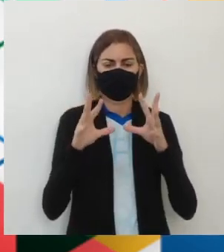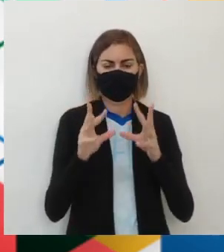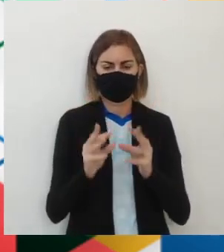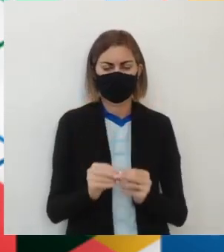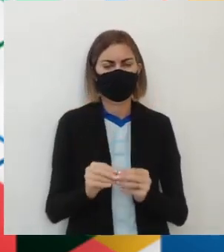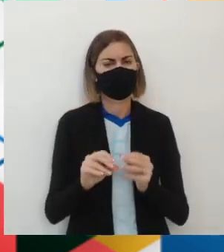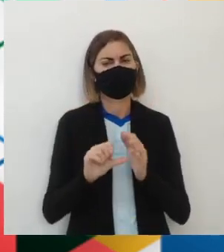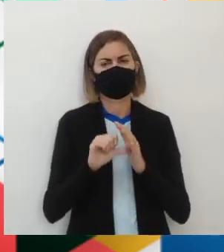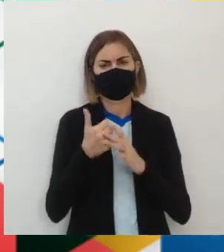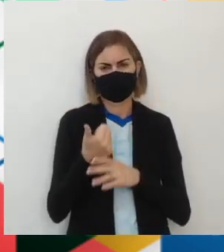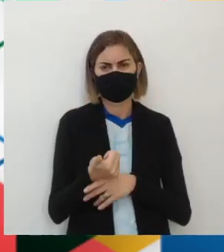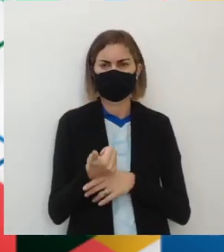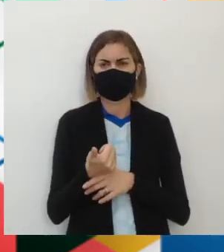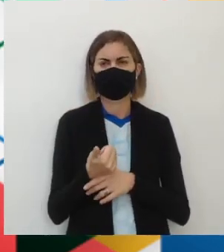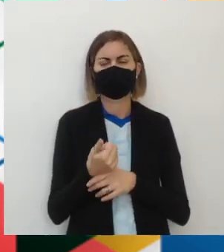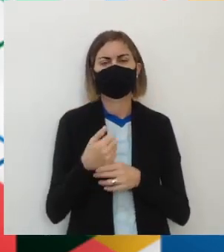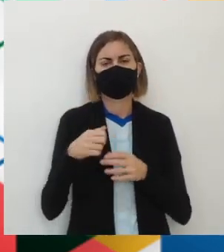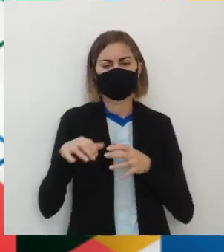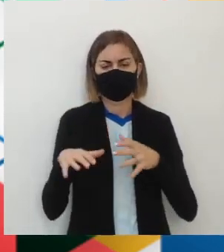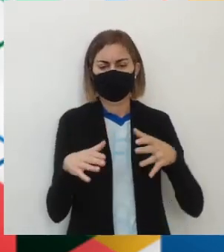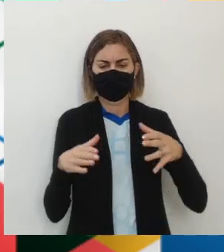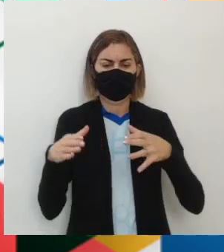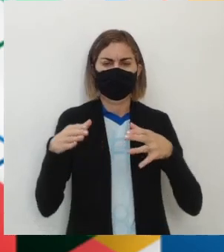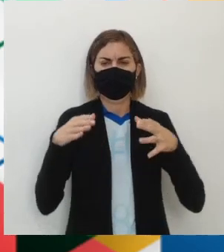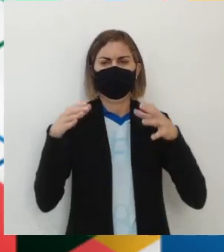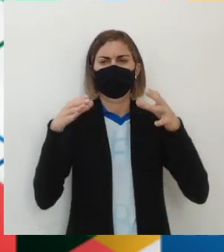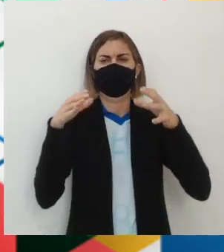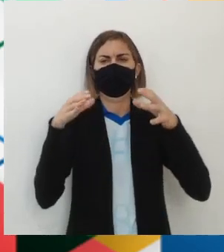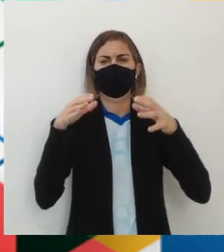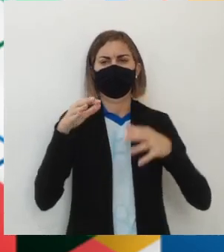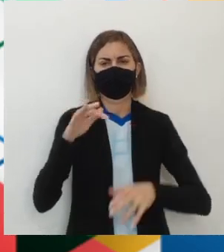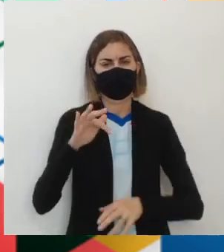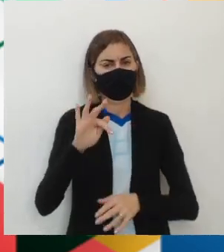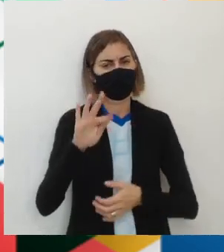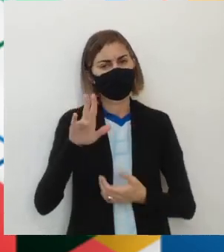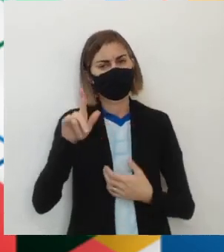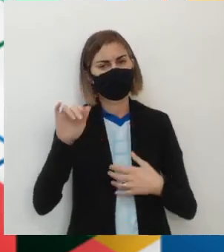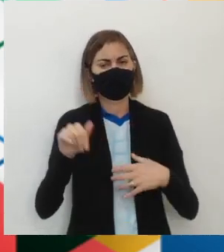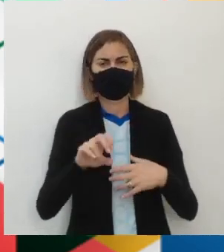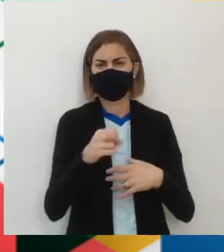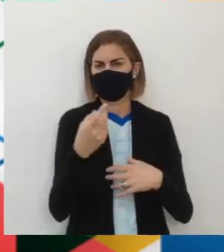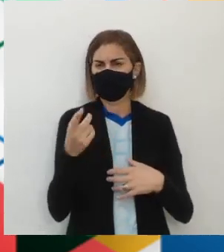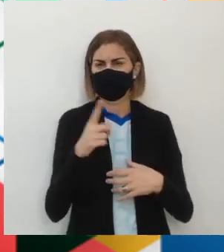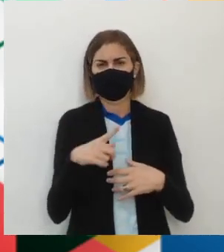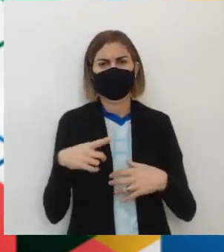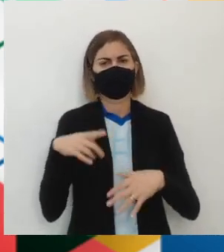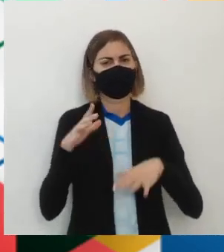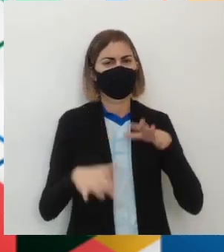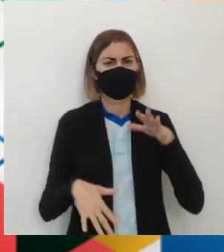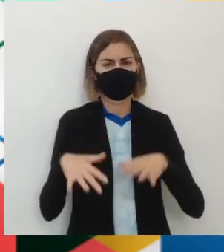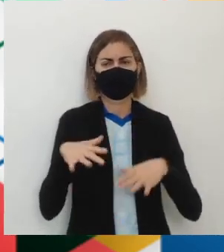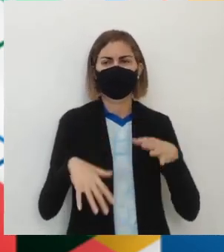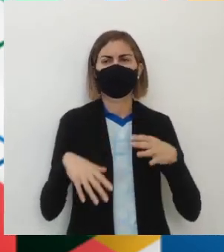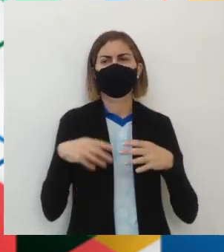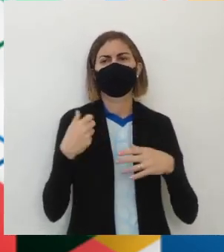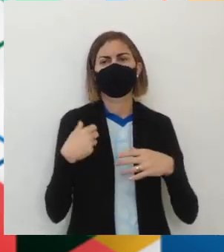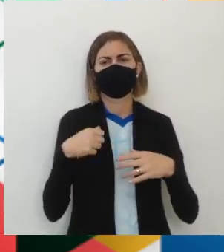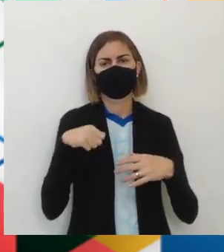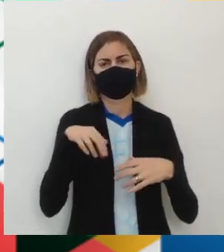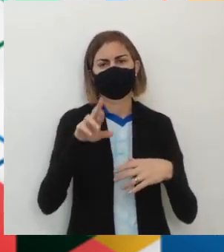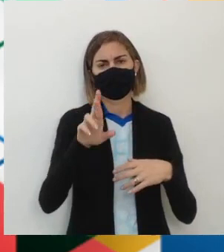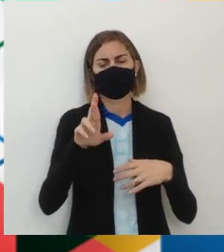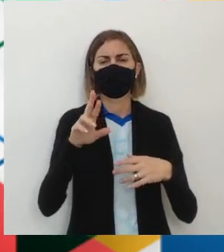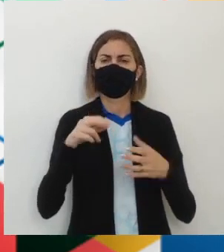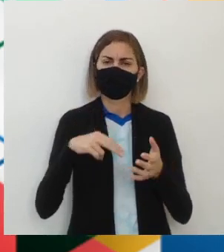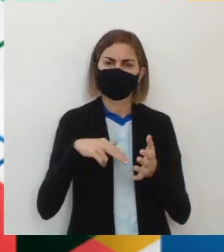primeiro. Então, flutuar, o balão flutuar ou não, depende da densidade do ar que está